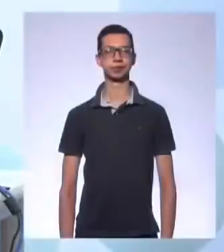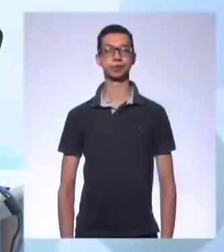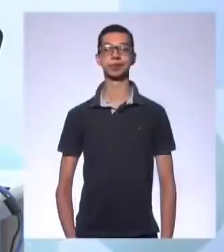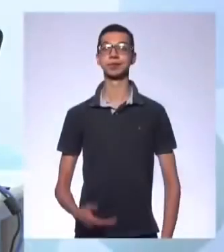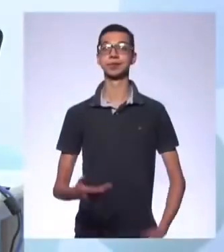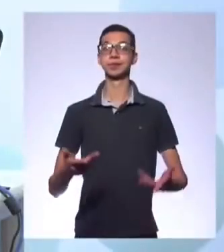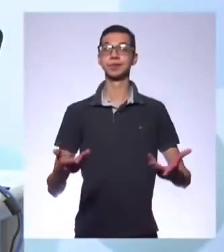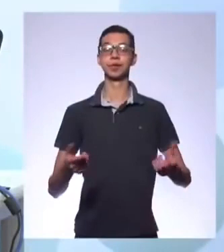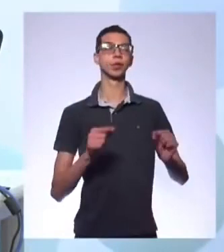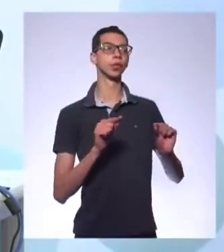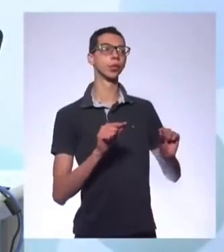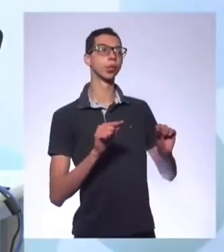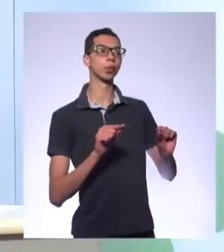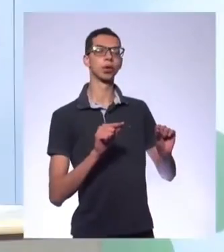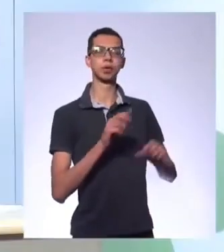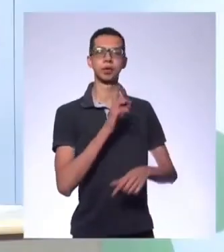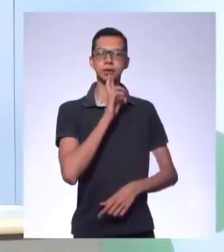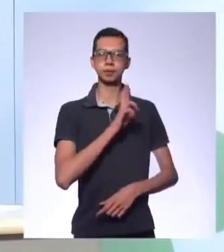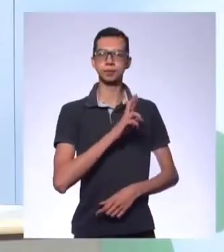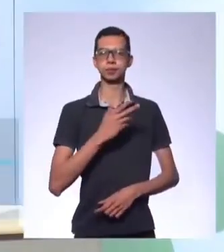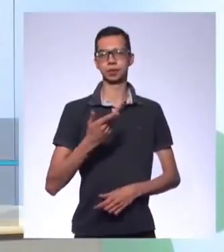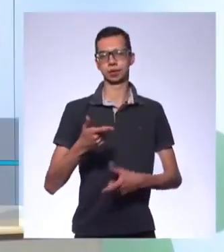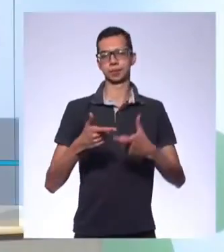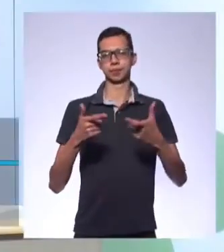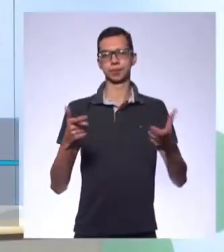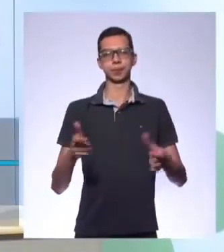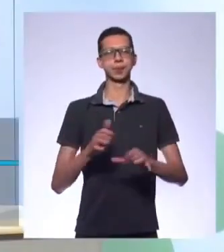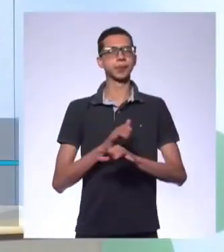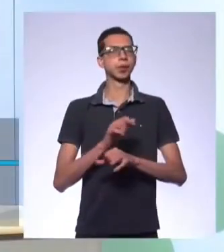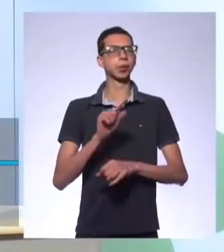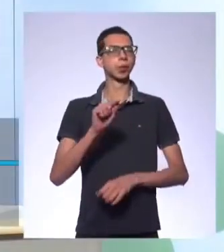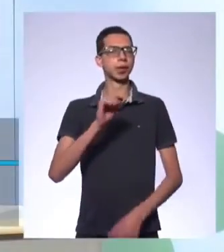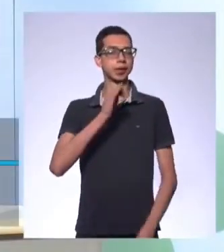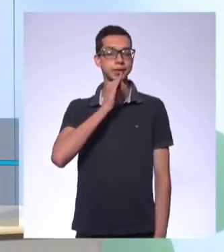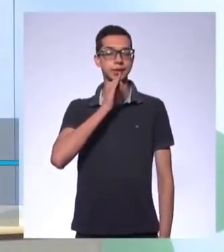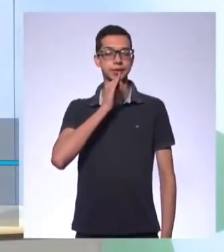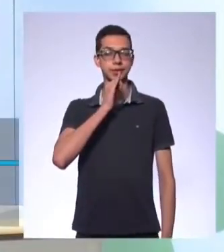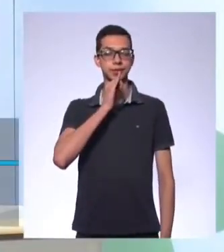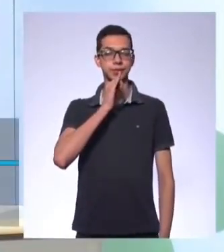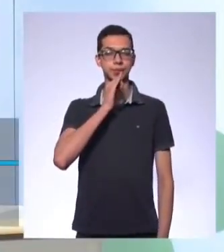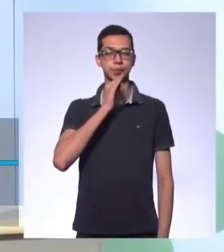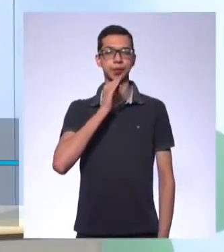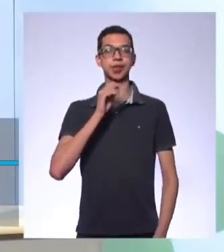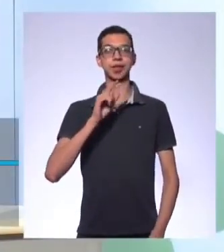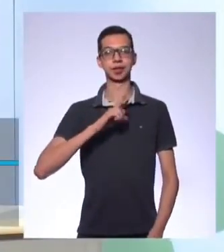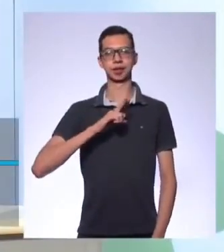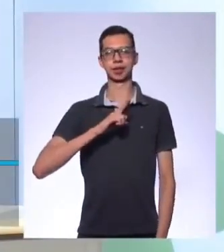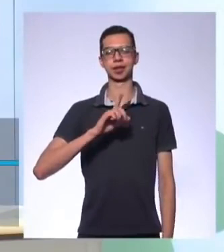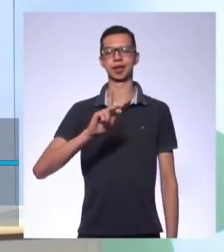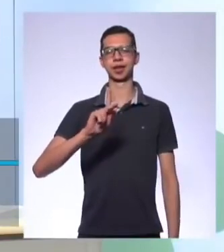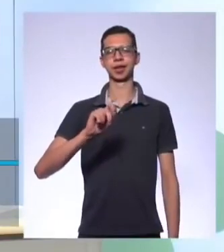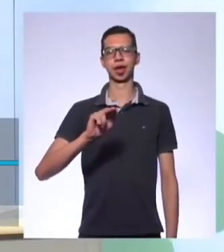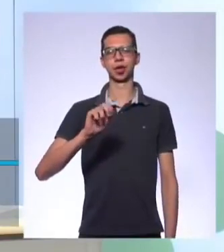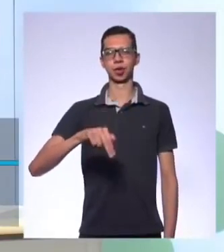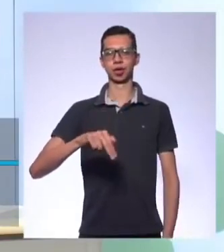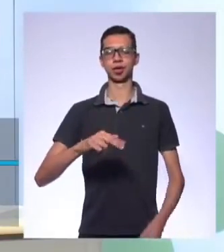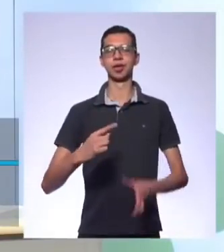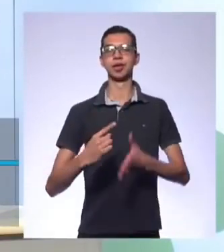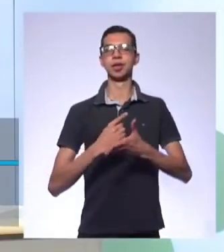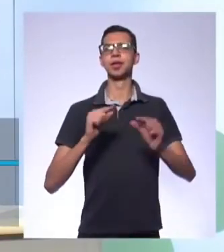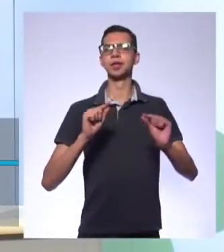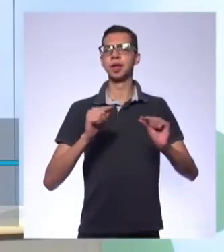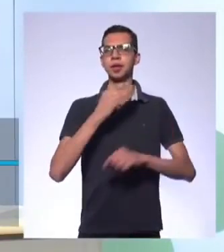Então, Ed, o que eles colocaram? O pessoal tá sabendo. Tirando quem perguntou, o Kevin que perguntou, Cauã perguntou se quem é esse cara, um